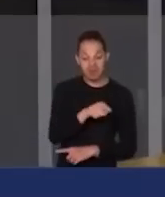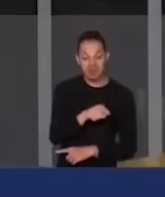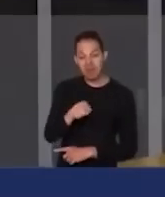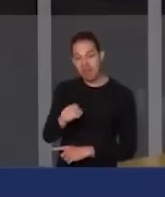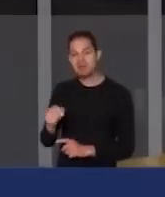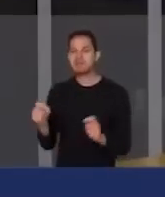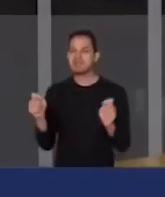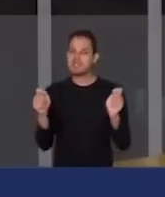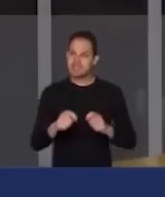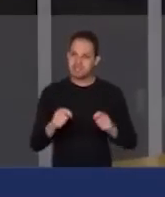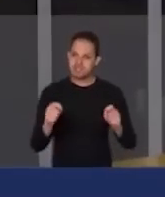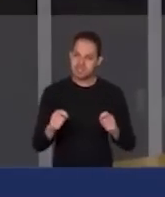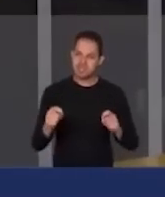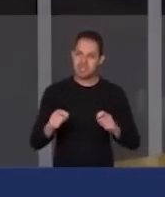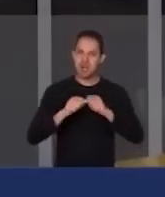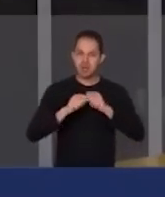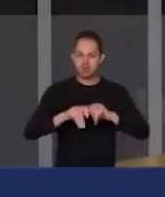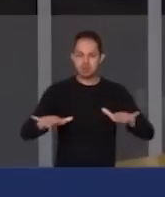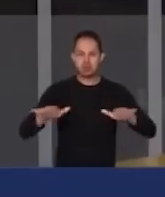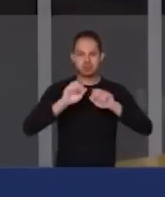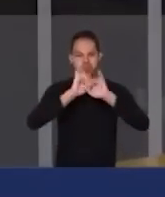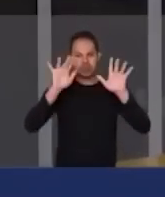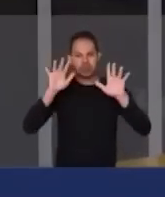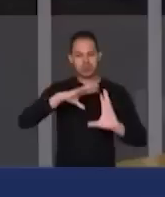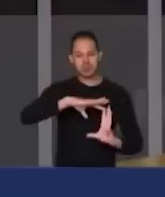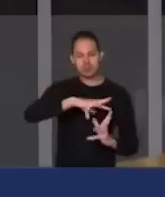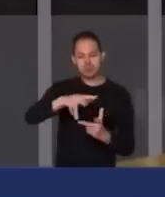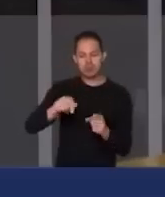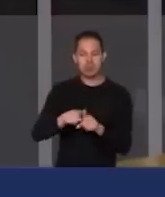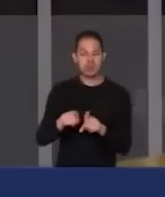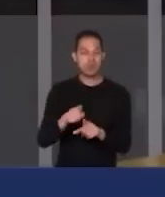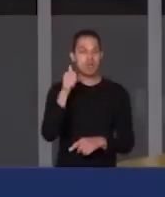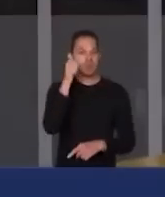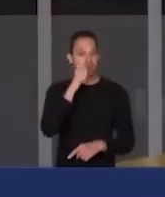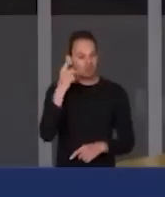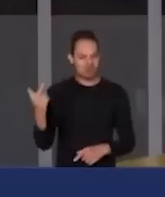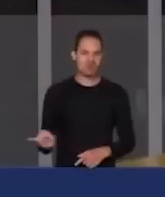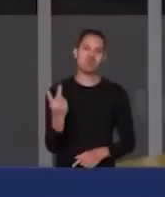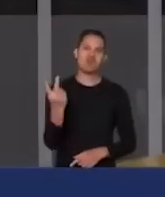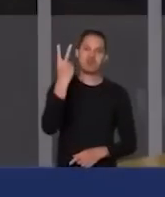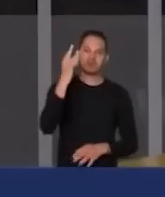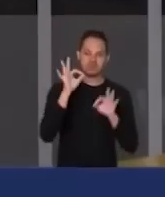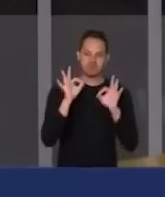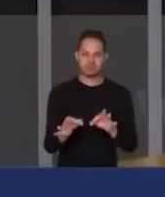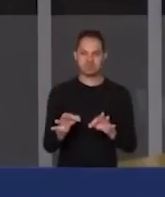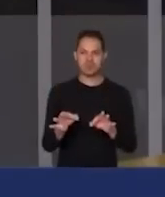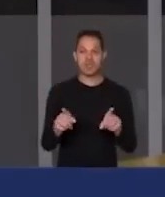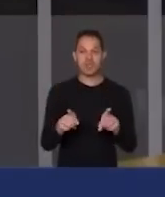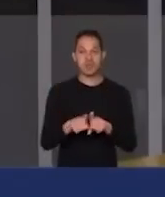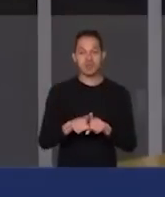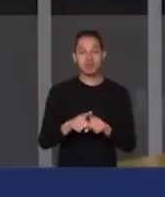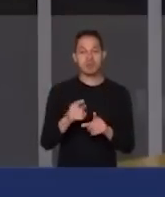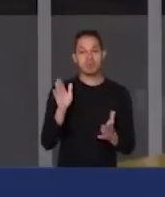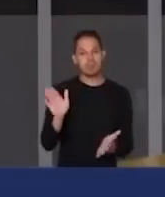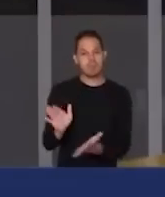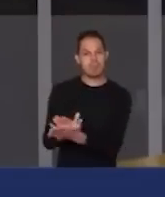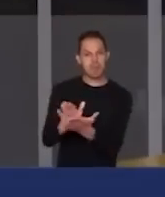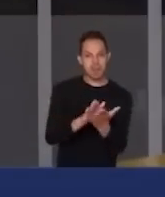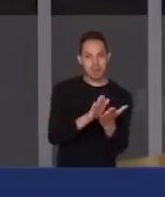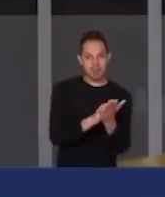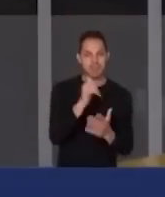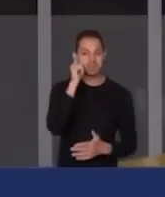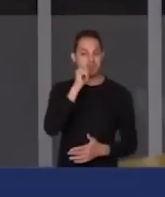Então, se houve uma quebra de decoro, na minha opinião, sim, houve uma quebra clara de decoro. E mais do que isso, um desrespeito a um grupo